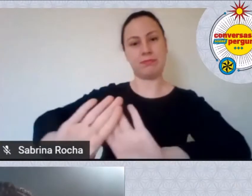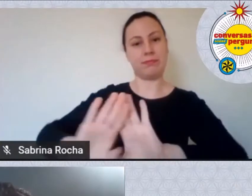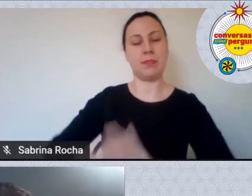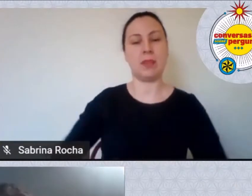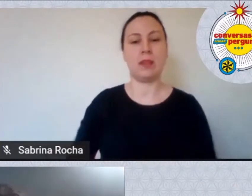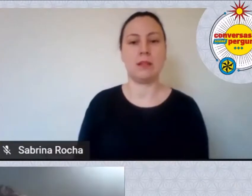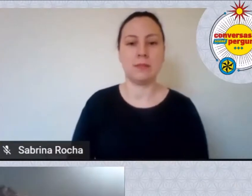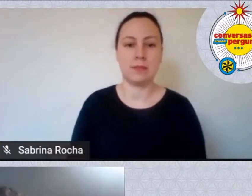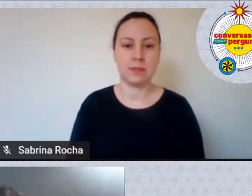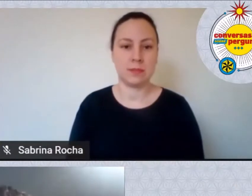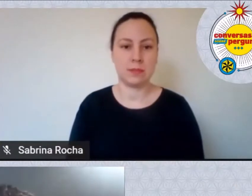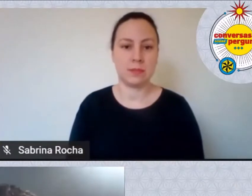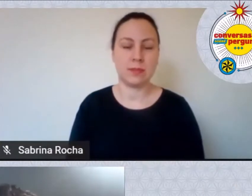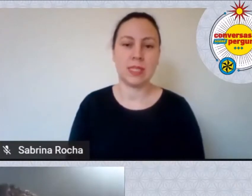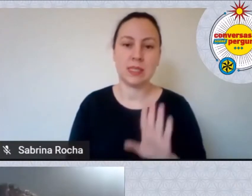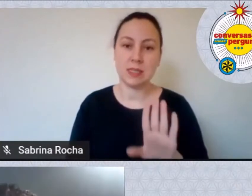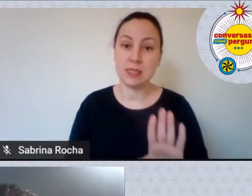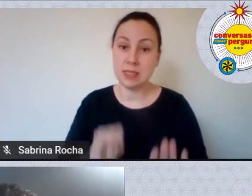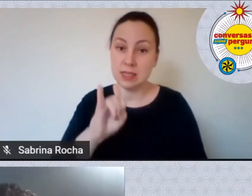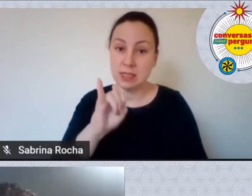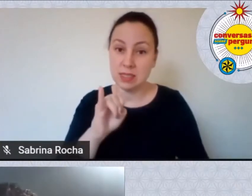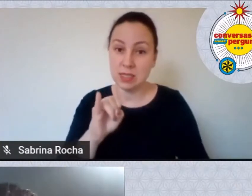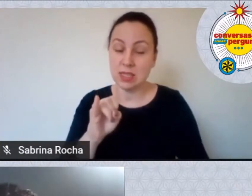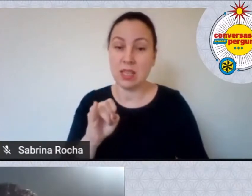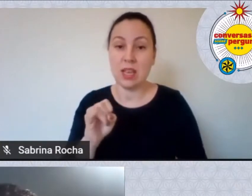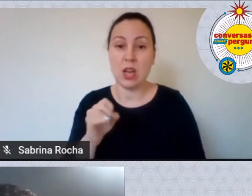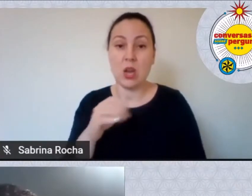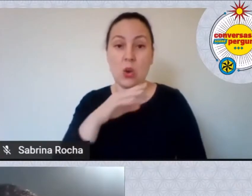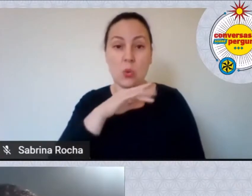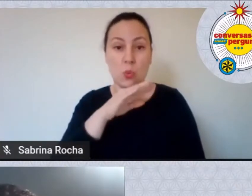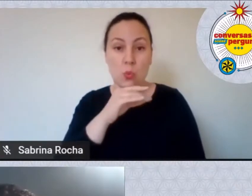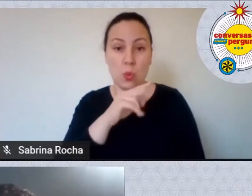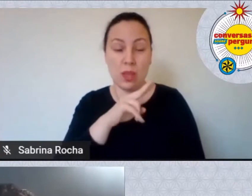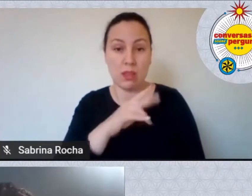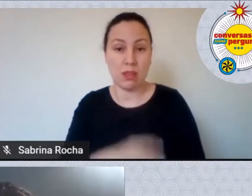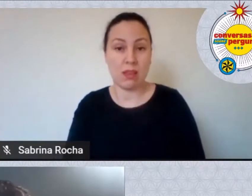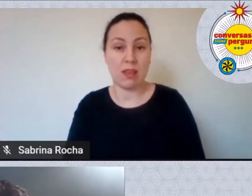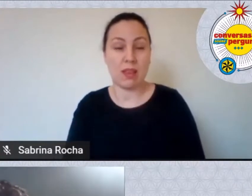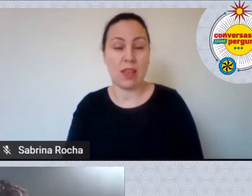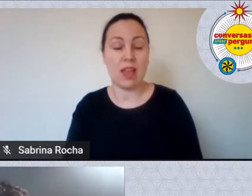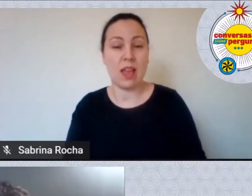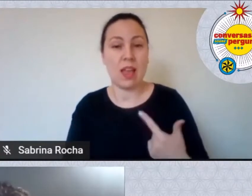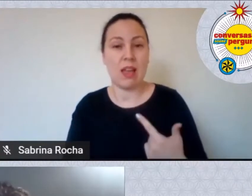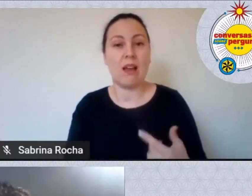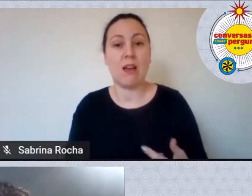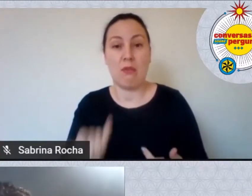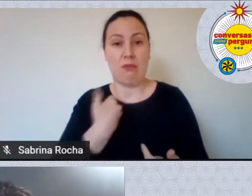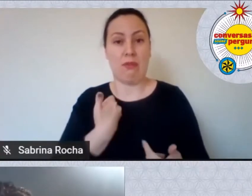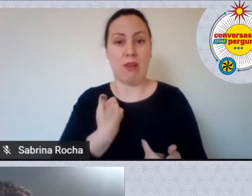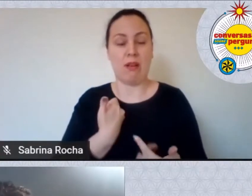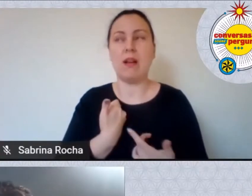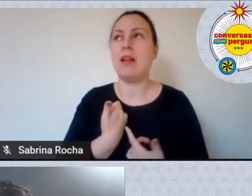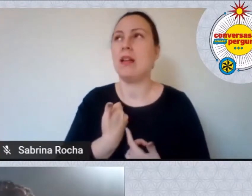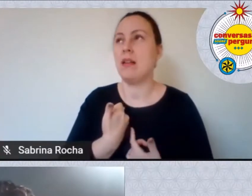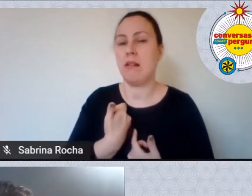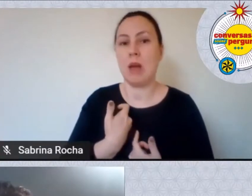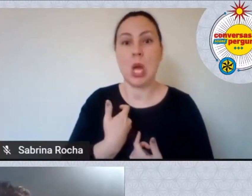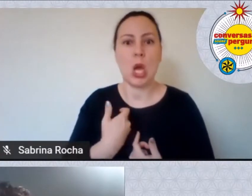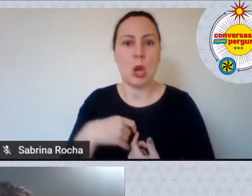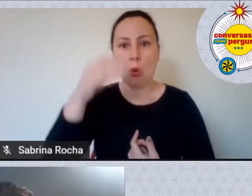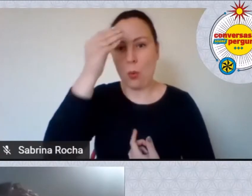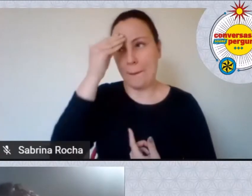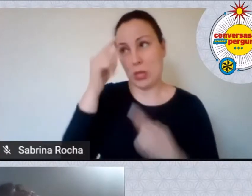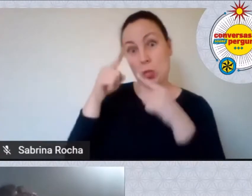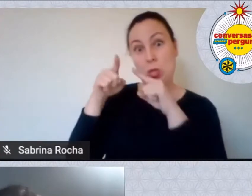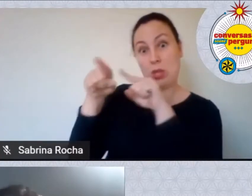má notícia, invariavelmente essa é a atitude do coletivo. Né? É o quê? Culpa para dizer que não fui eu,